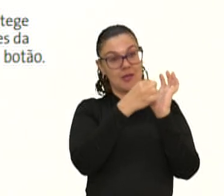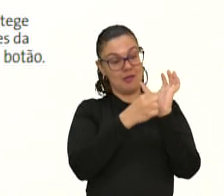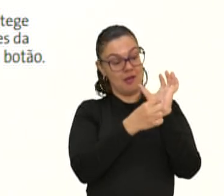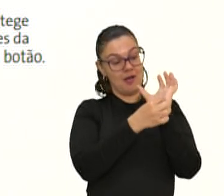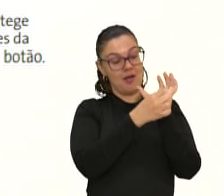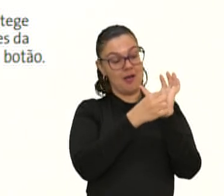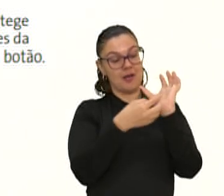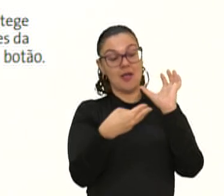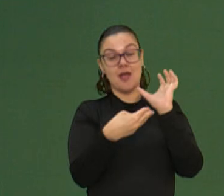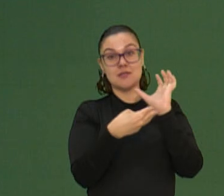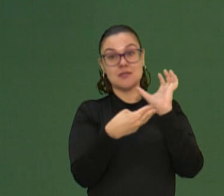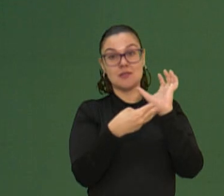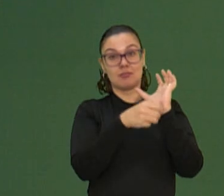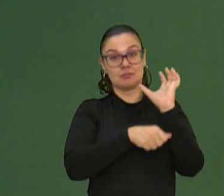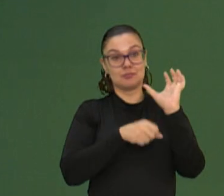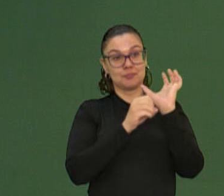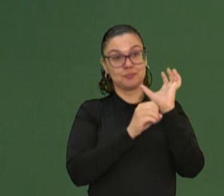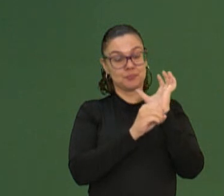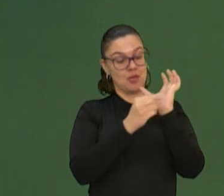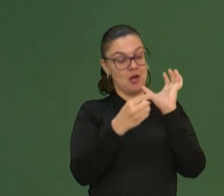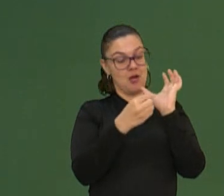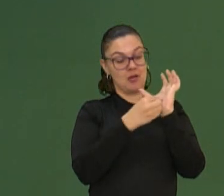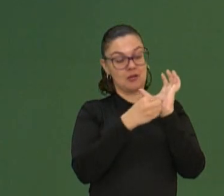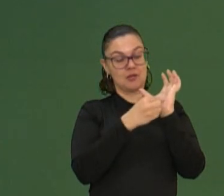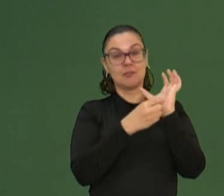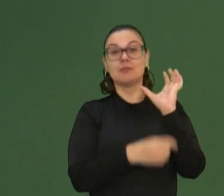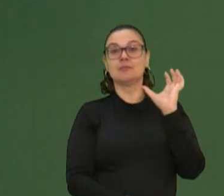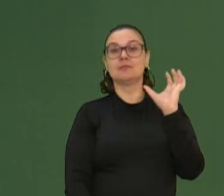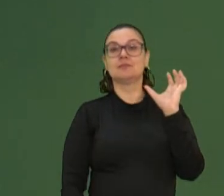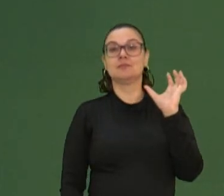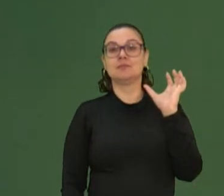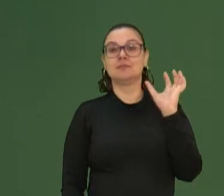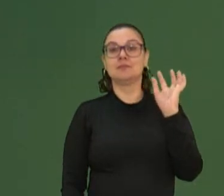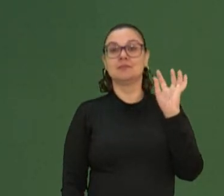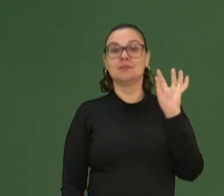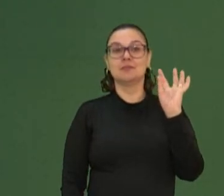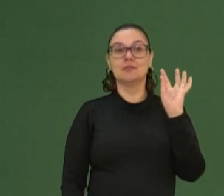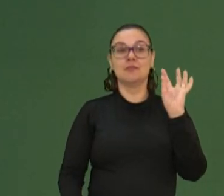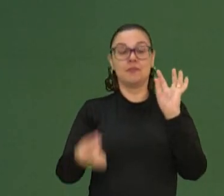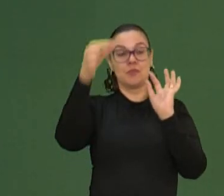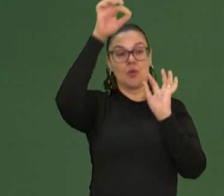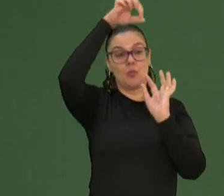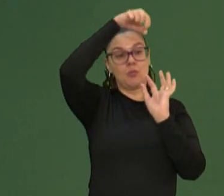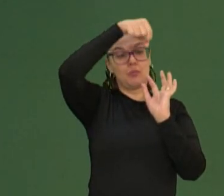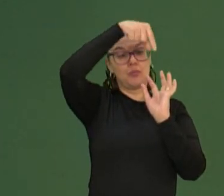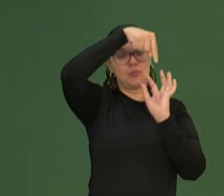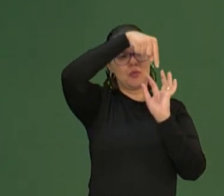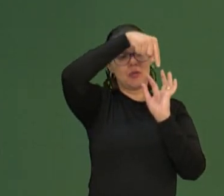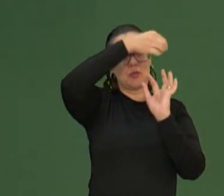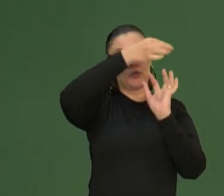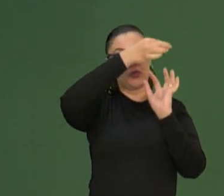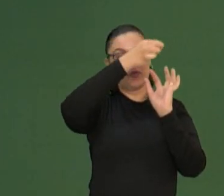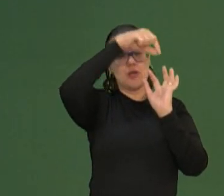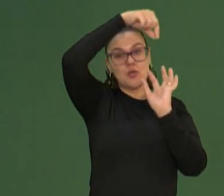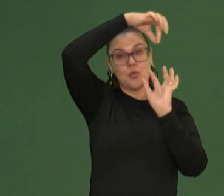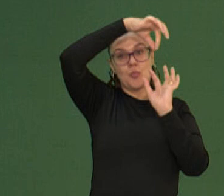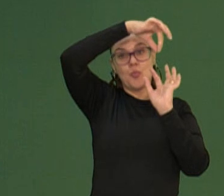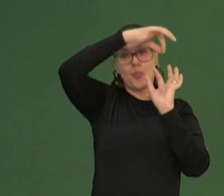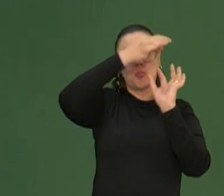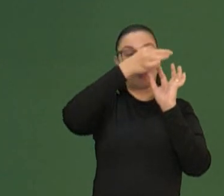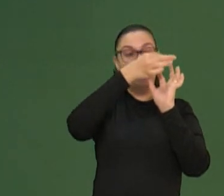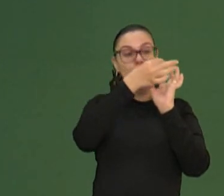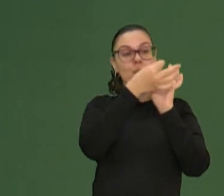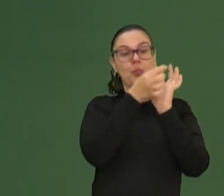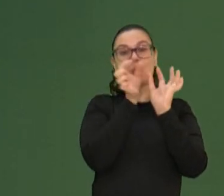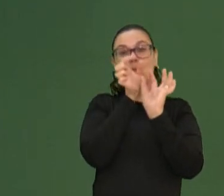as células migram para chegar no ovário. Então, o grão de pólen chegou aqui, produz um tubo. As células